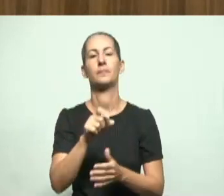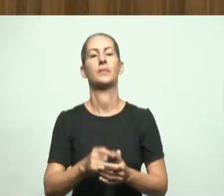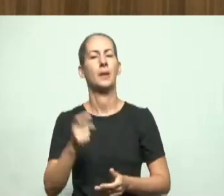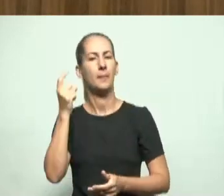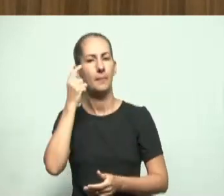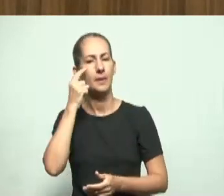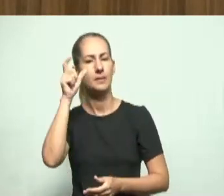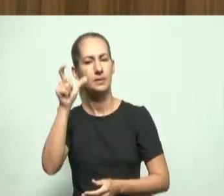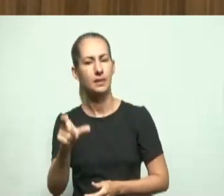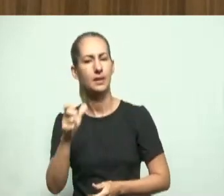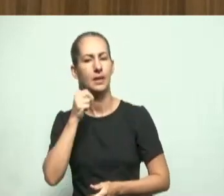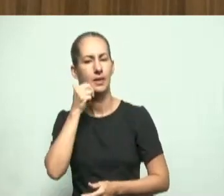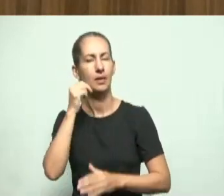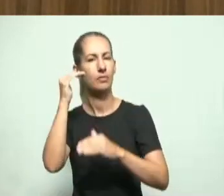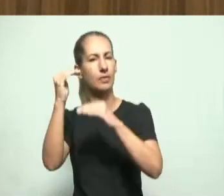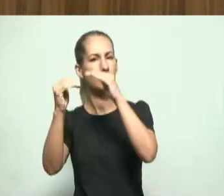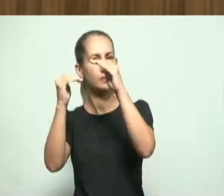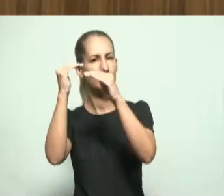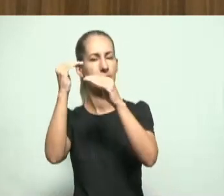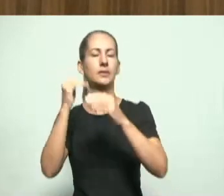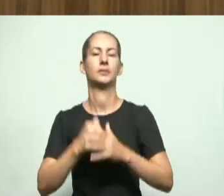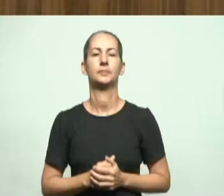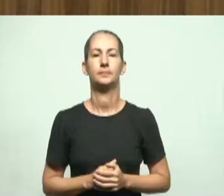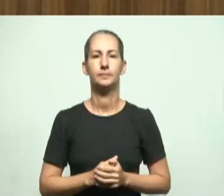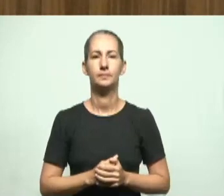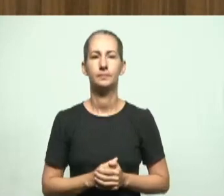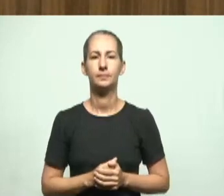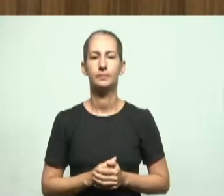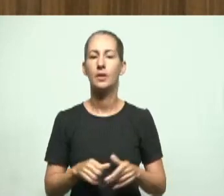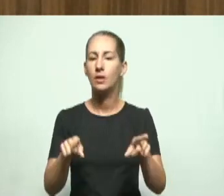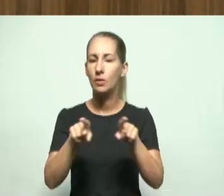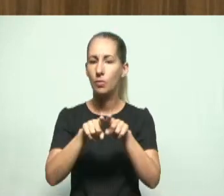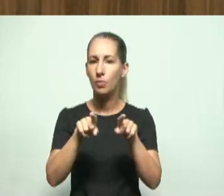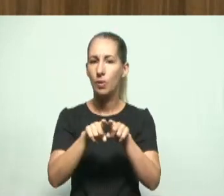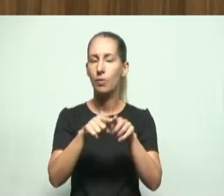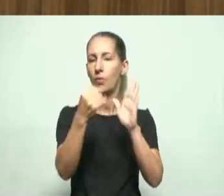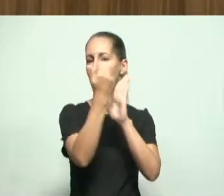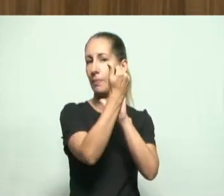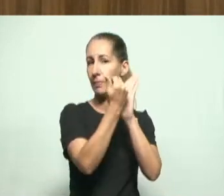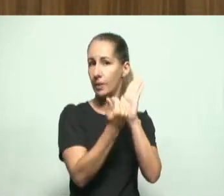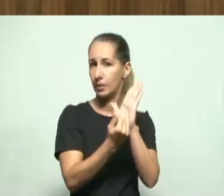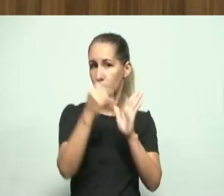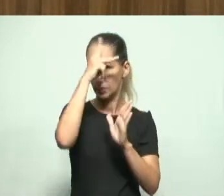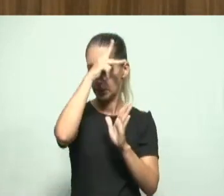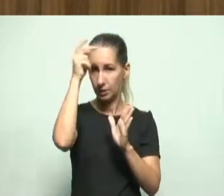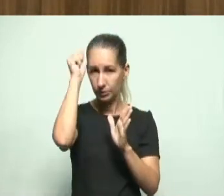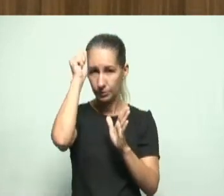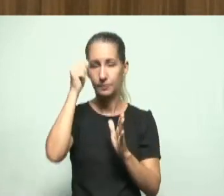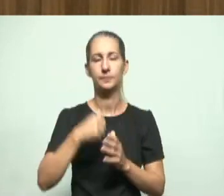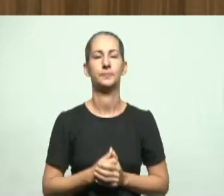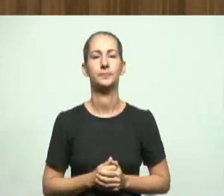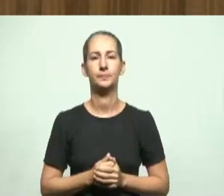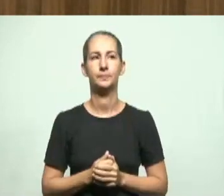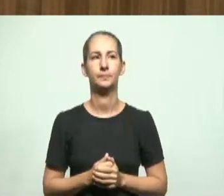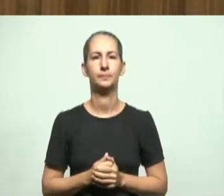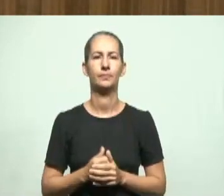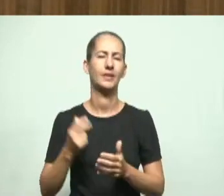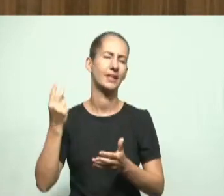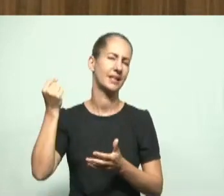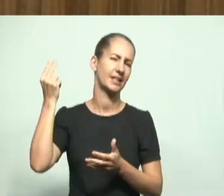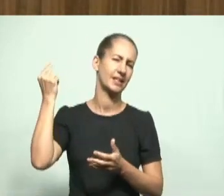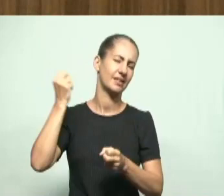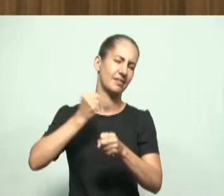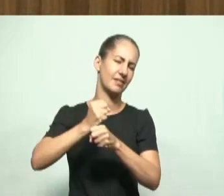em Natal para avançar. Assim como ele fez no plano diretor, que estava há vários